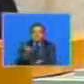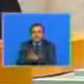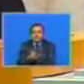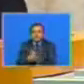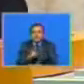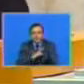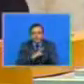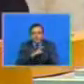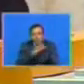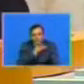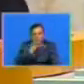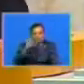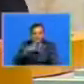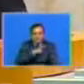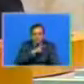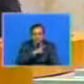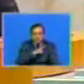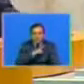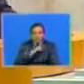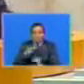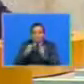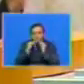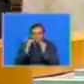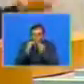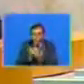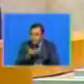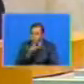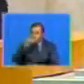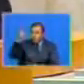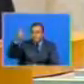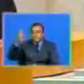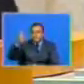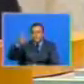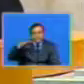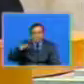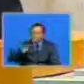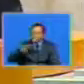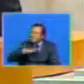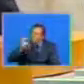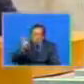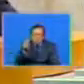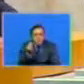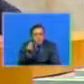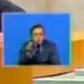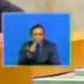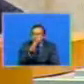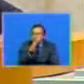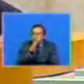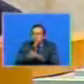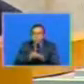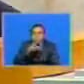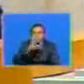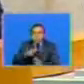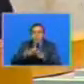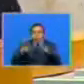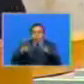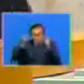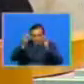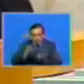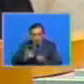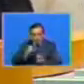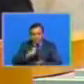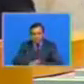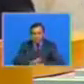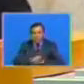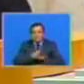tem de melhor, teremos um parlamento melhor e uma cidade muito, muito mais justa,